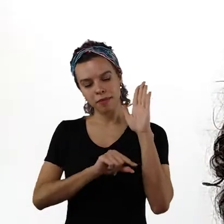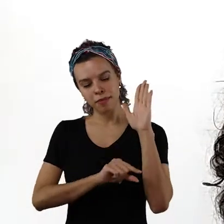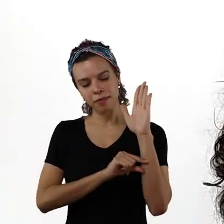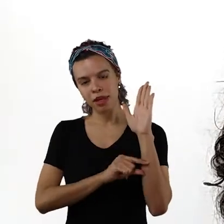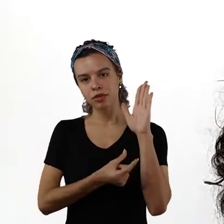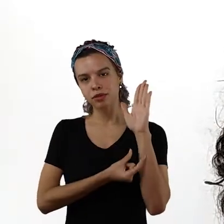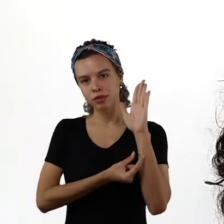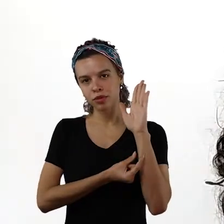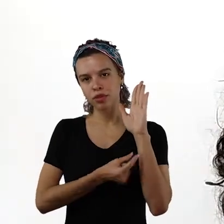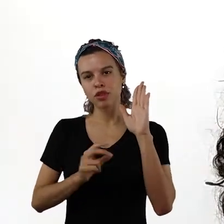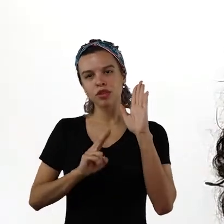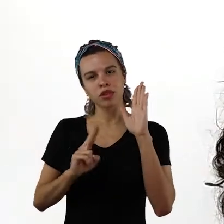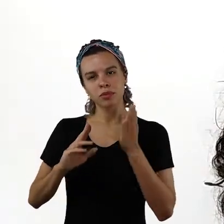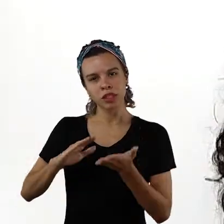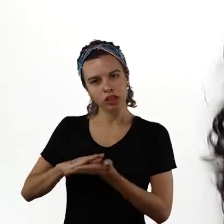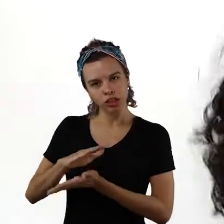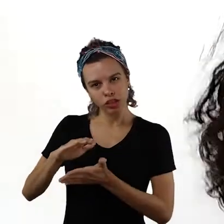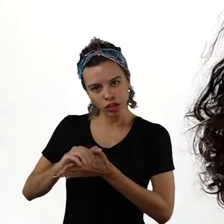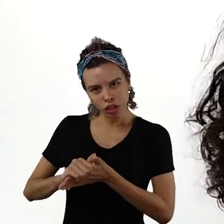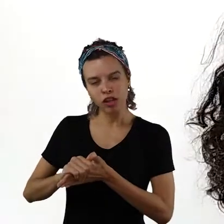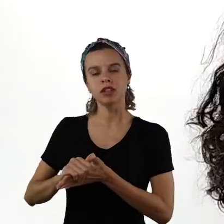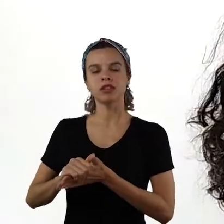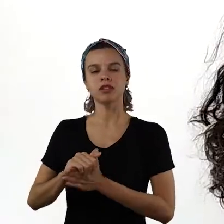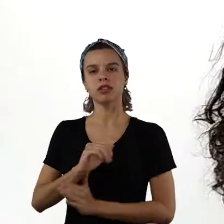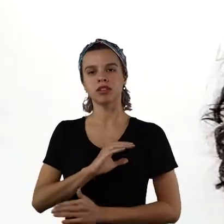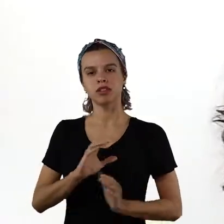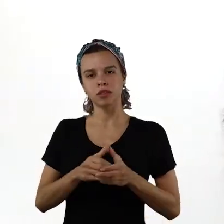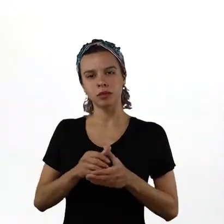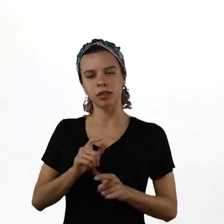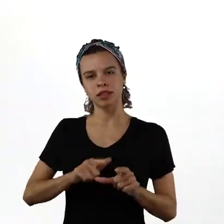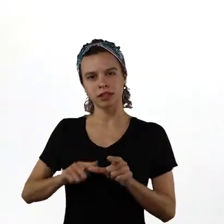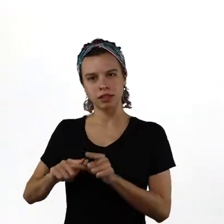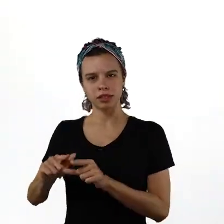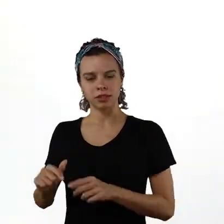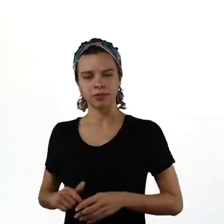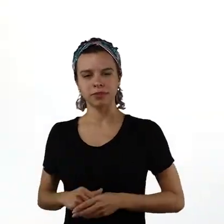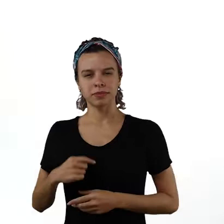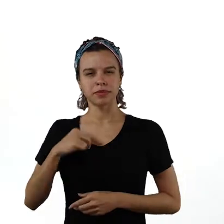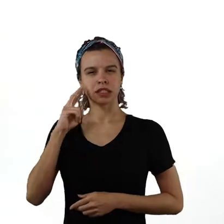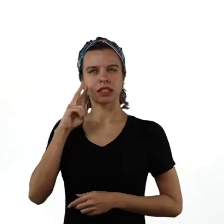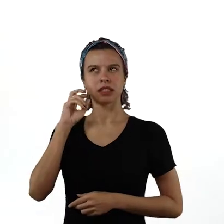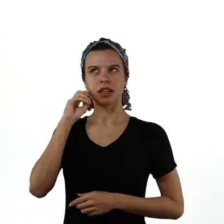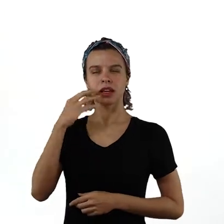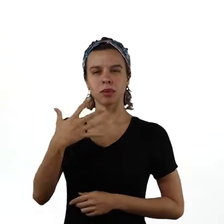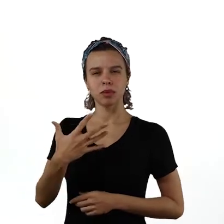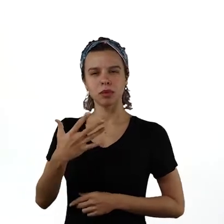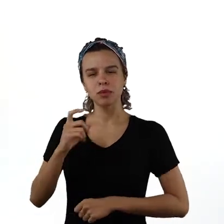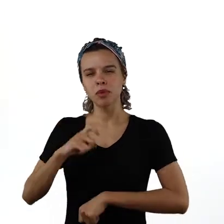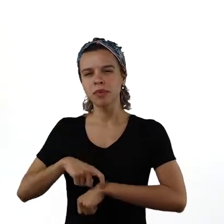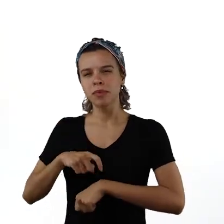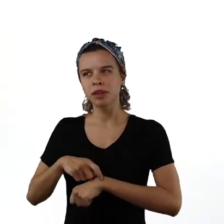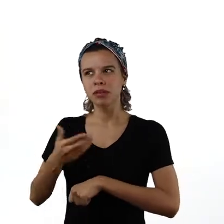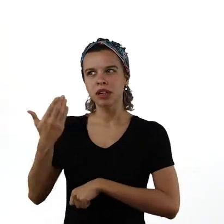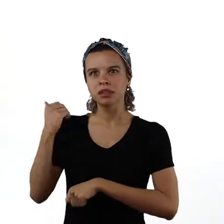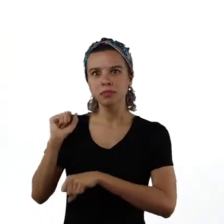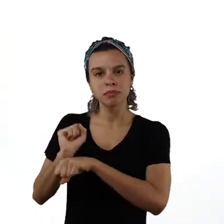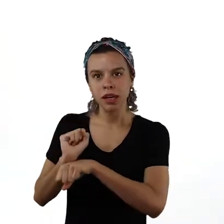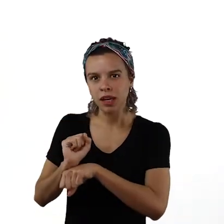a escrita da editora Companhia das Letrinhas. Eu me recordo que paramos em um